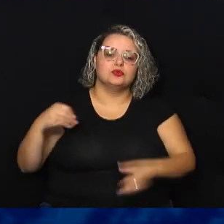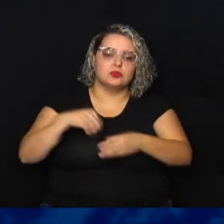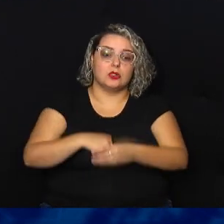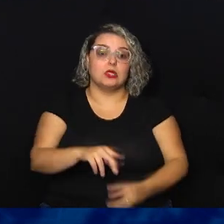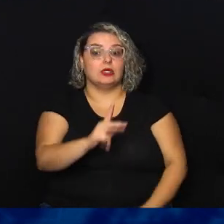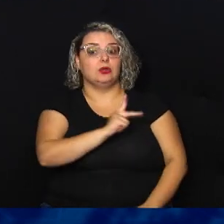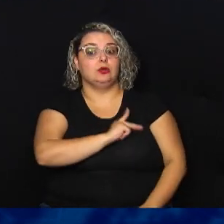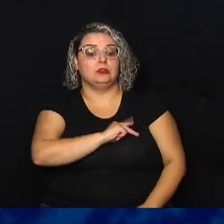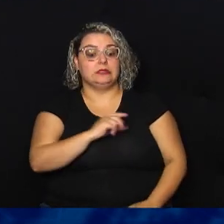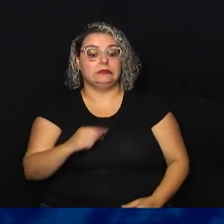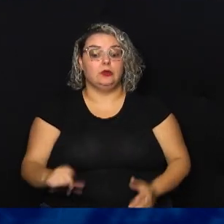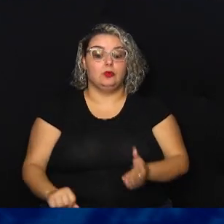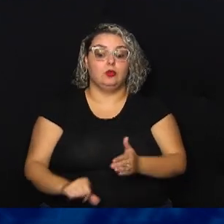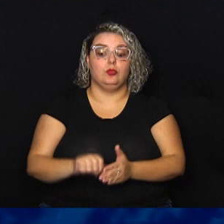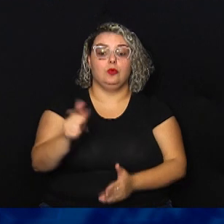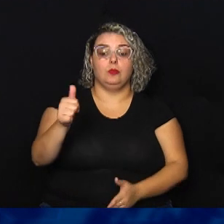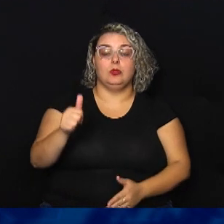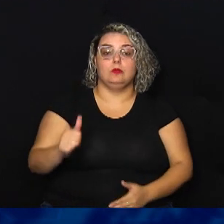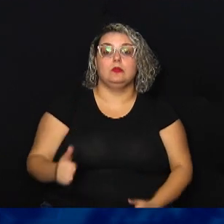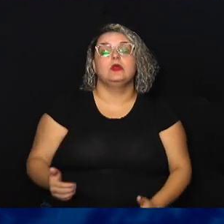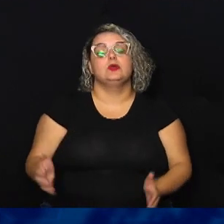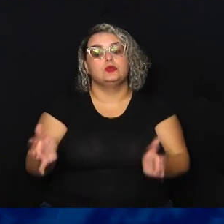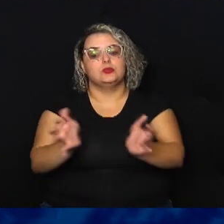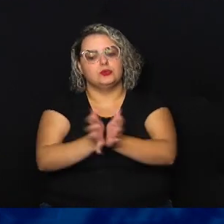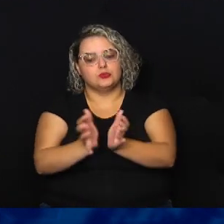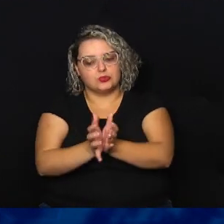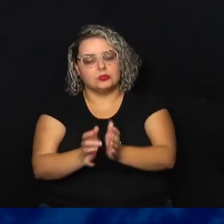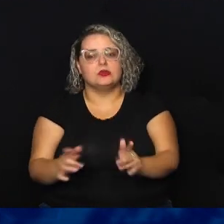briga para ser o primeiro colocado do grupo e